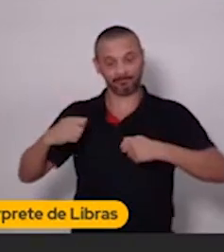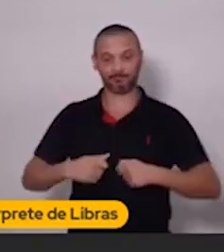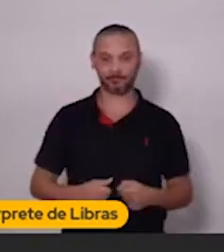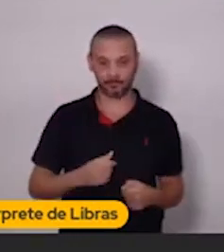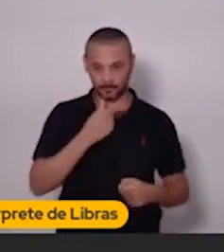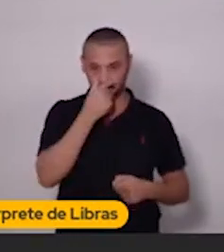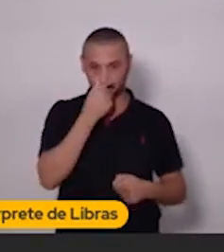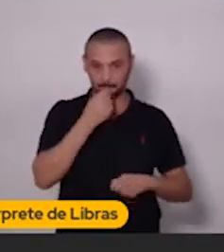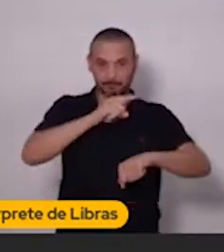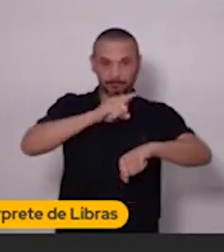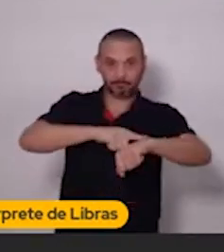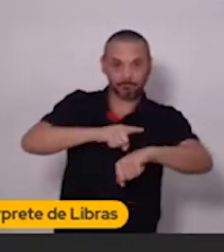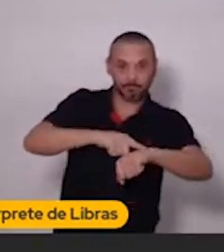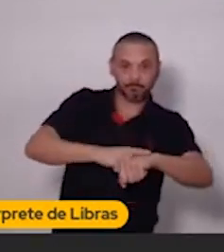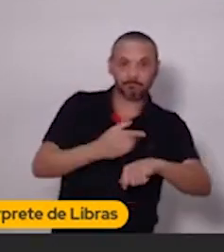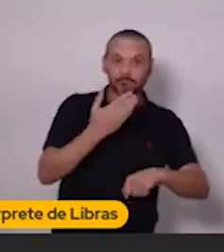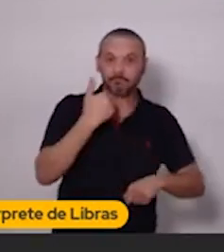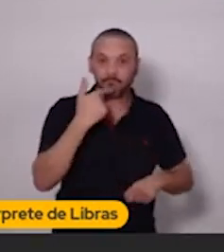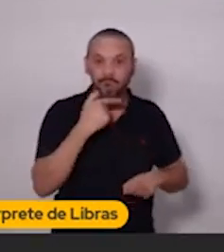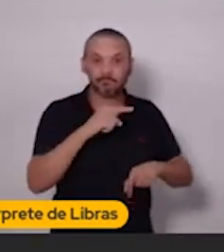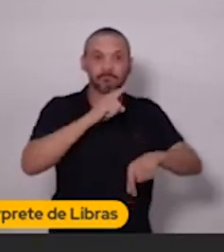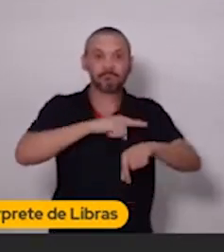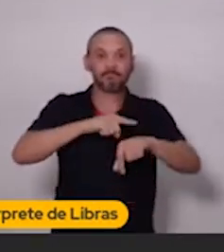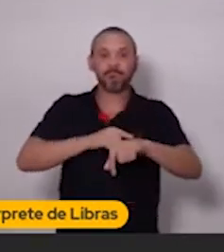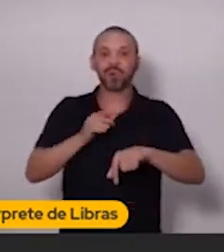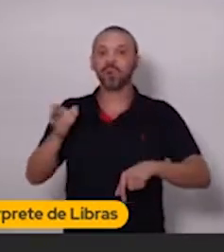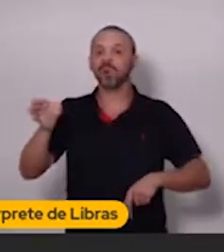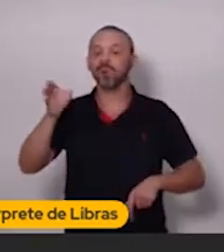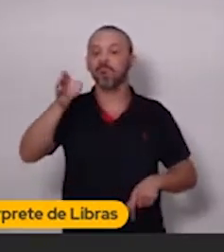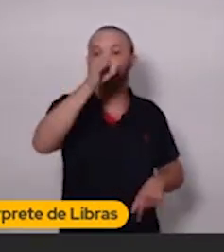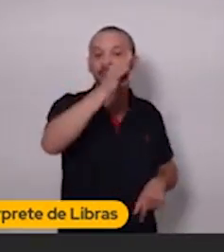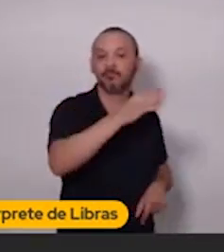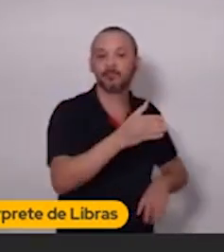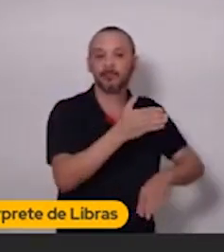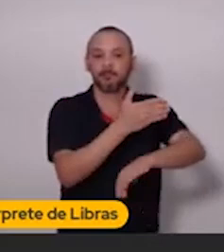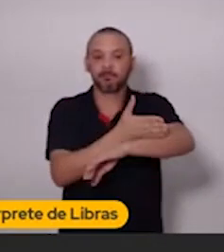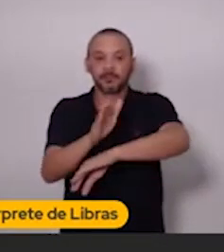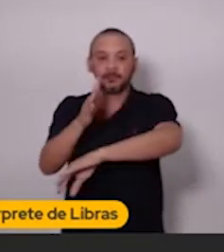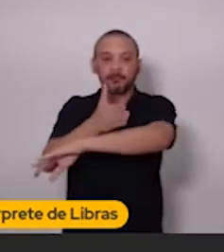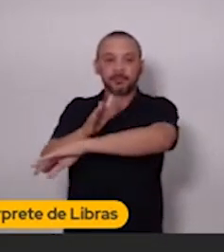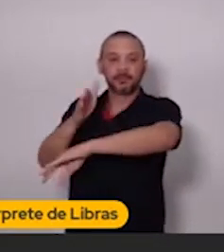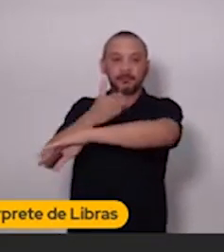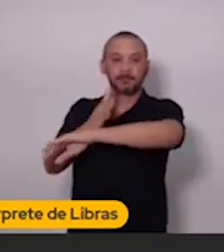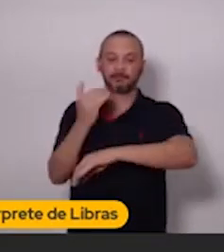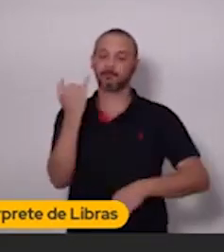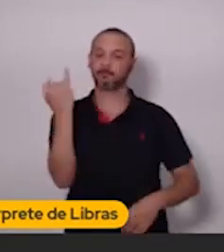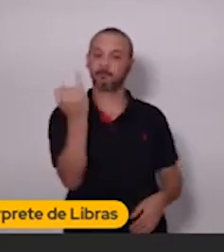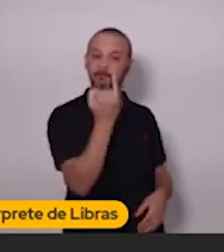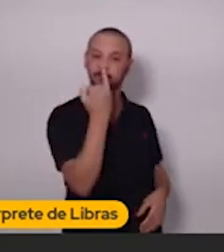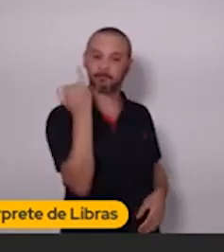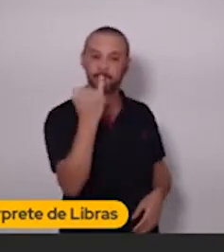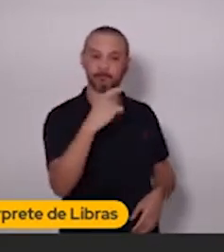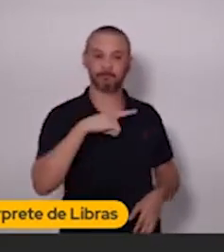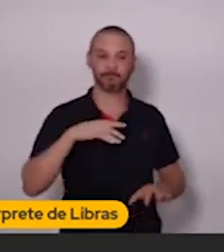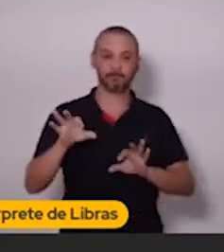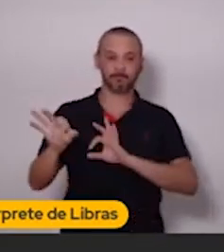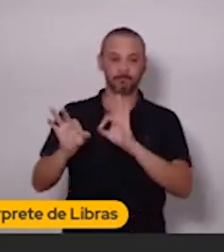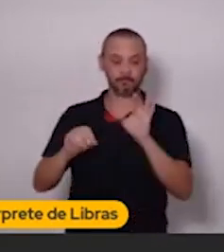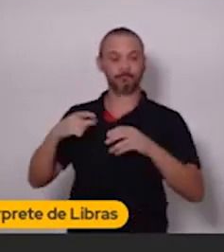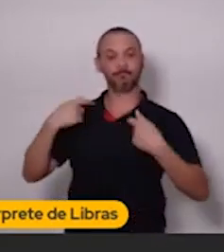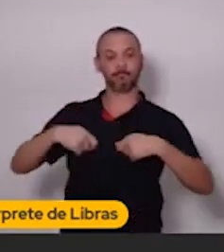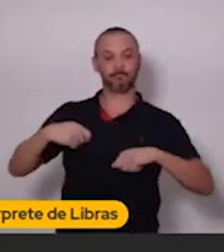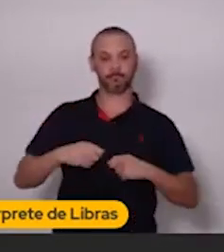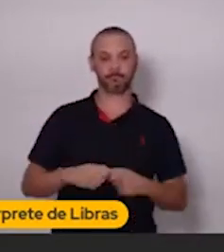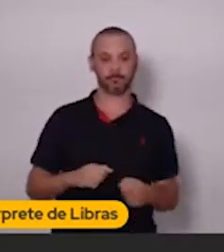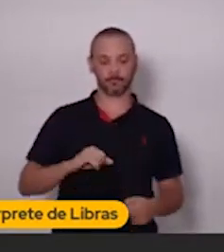Horário de refeição, tempo de deslocamento, ensaio. É muito importante que se ensaie antes. A Juliana Ruda,